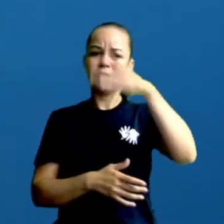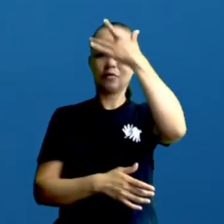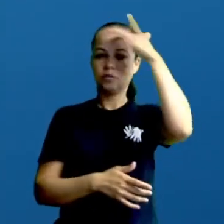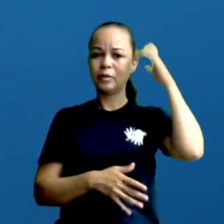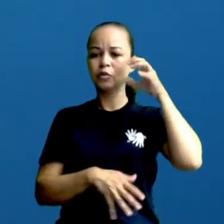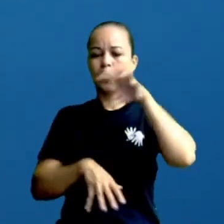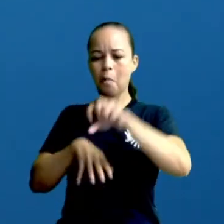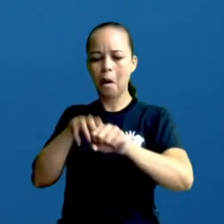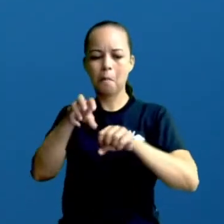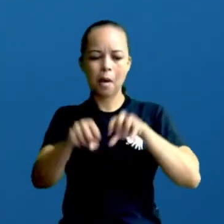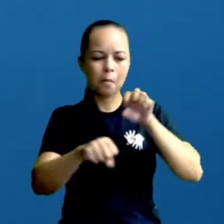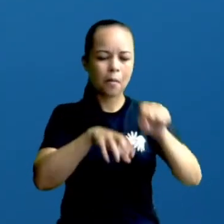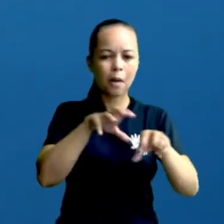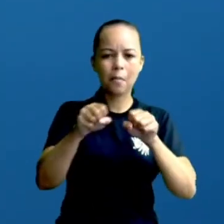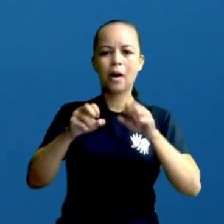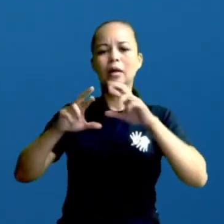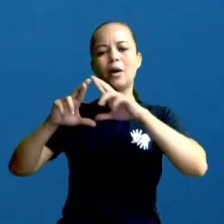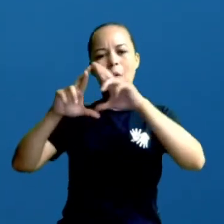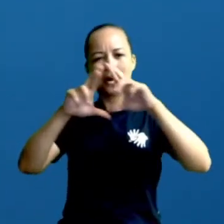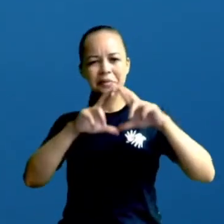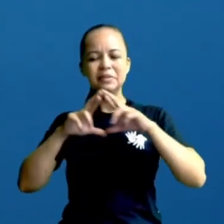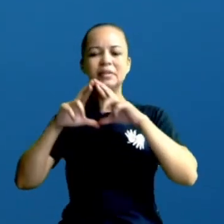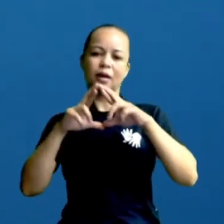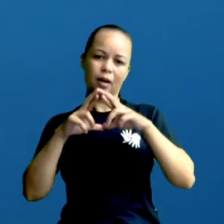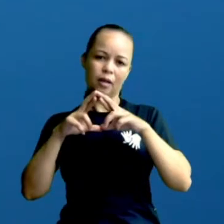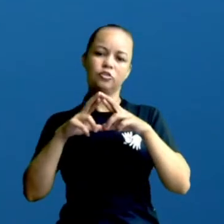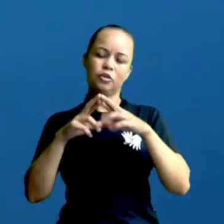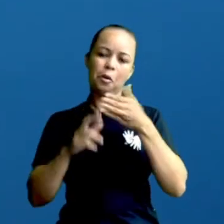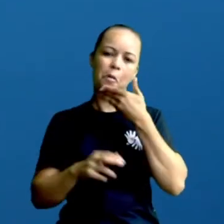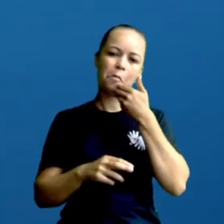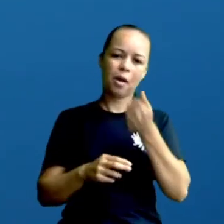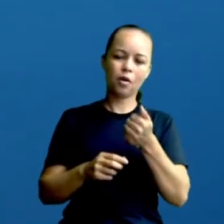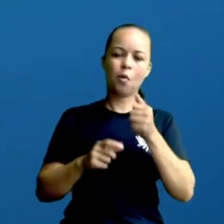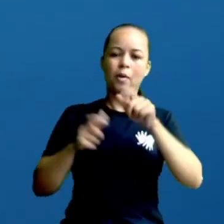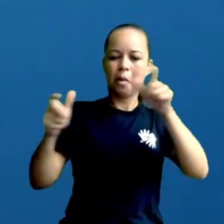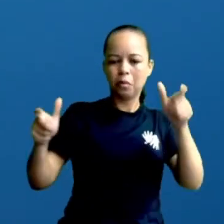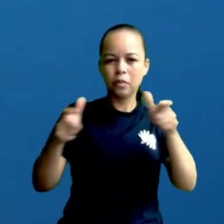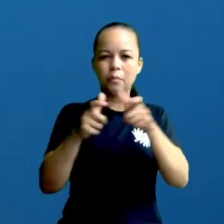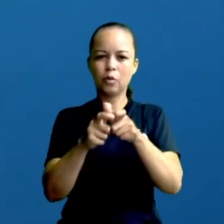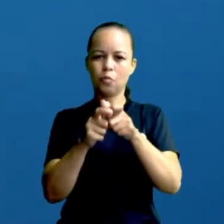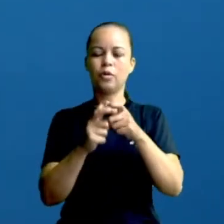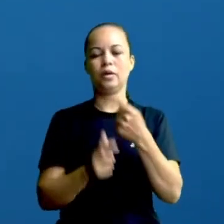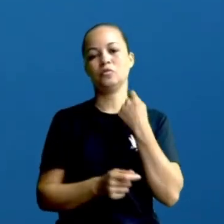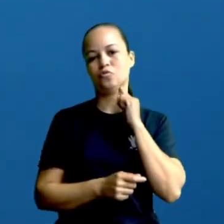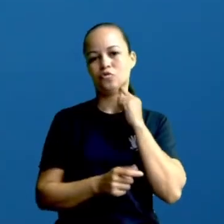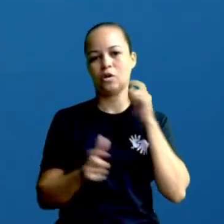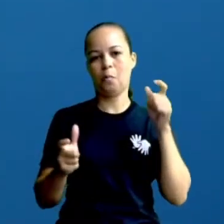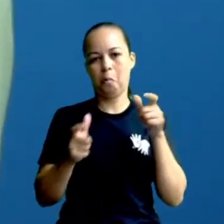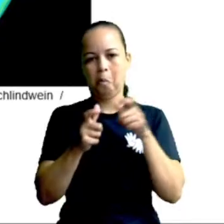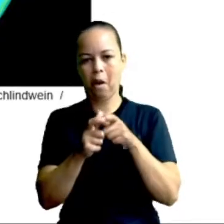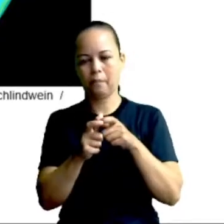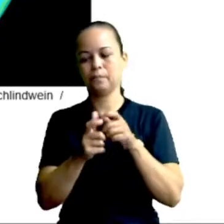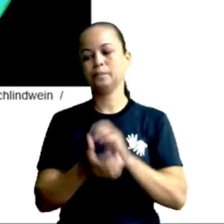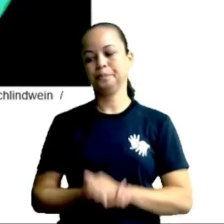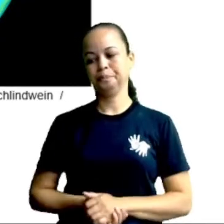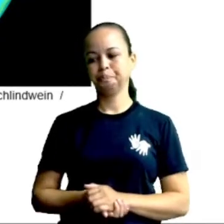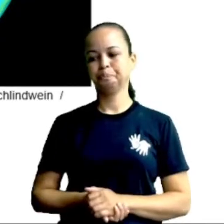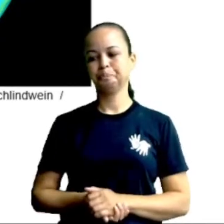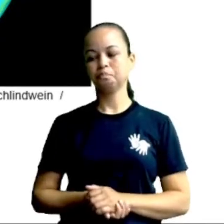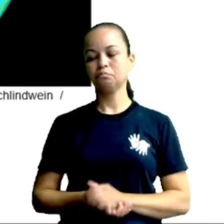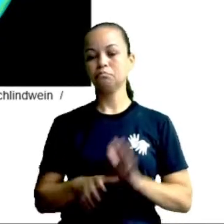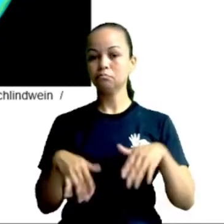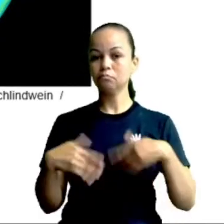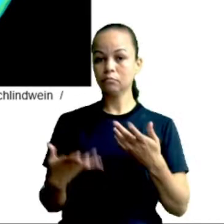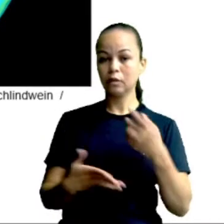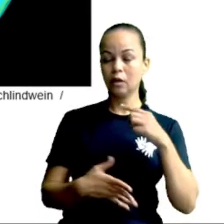a questão da reciclagem, que é o melhor caminho ainda para se reduzir a poluição, né? E aí a gente vai